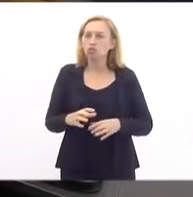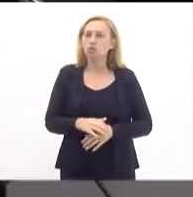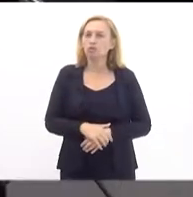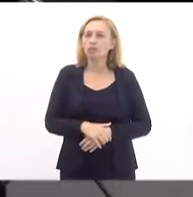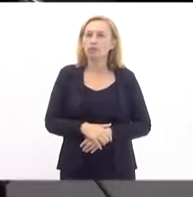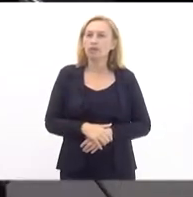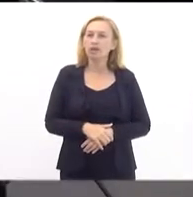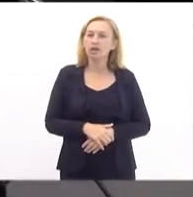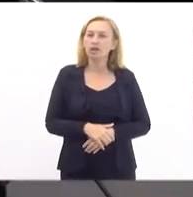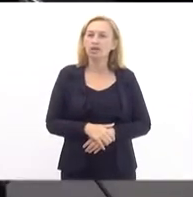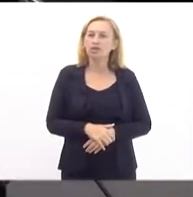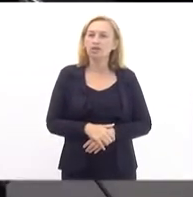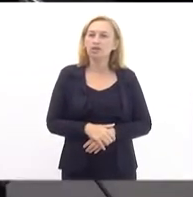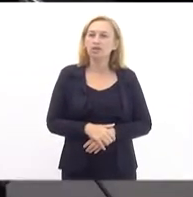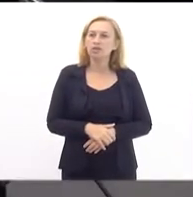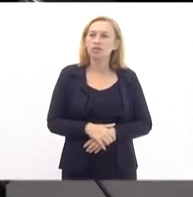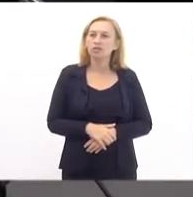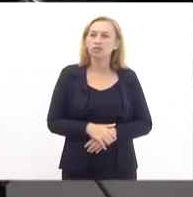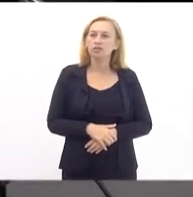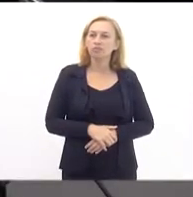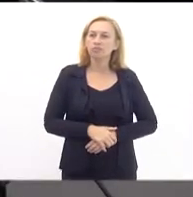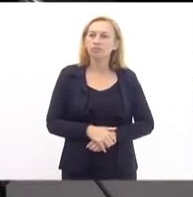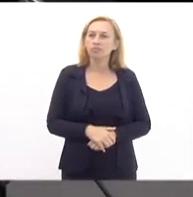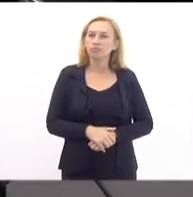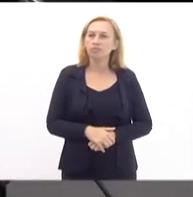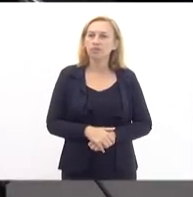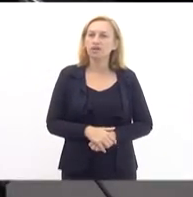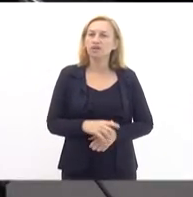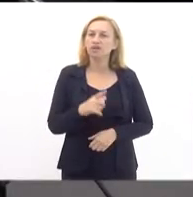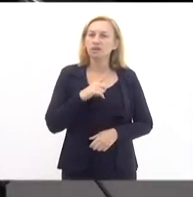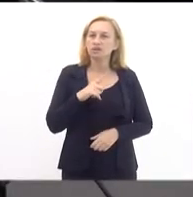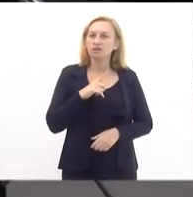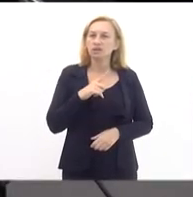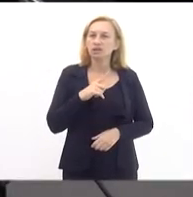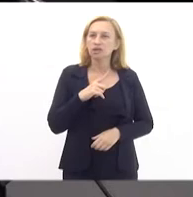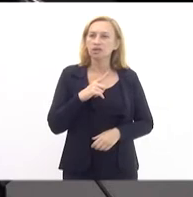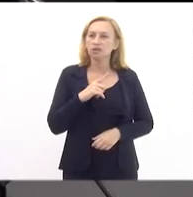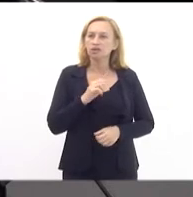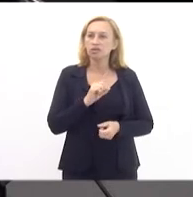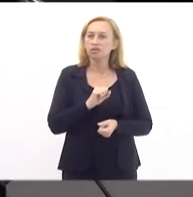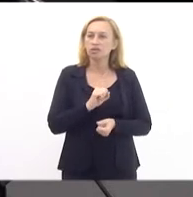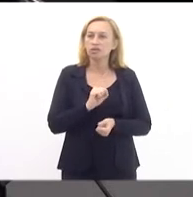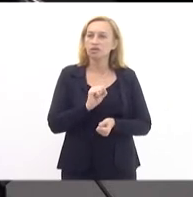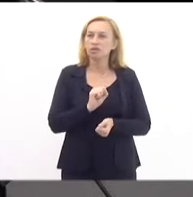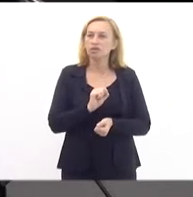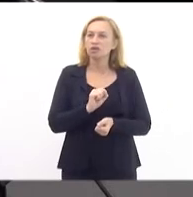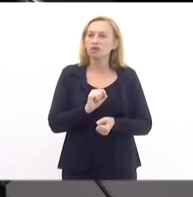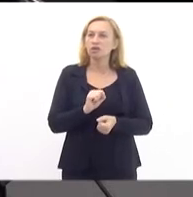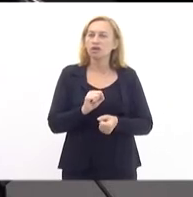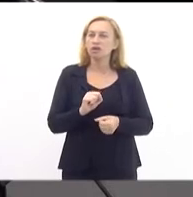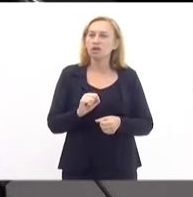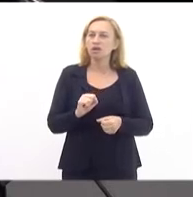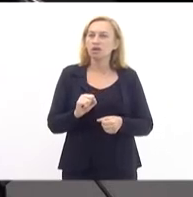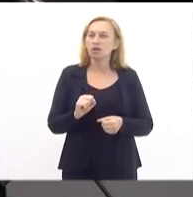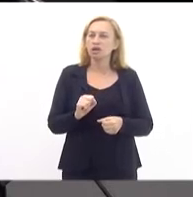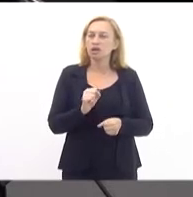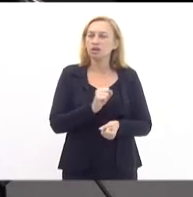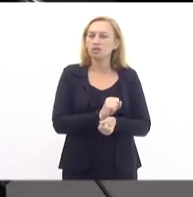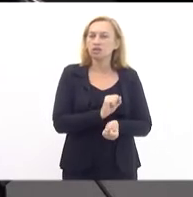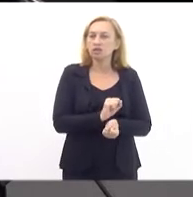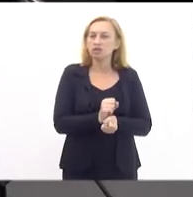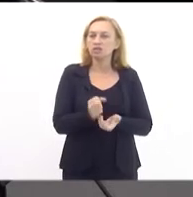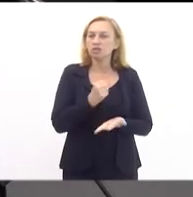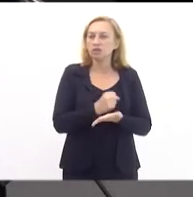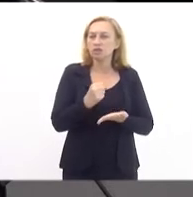7 anteriores e ele foi por meio dele que houve a prorrogação antecipada do contrato de concessão, né, a partir de 2023